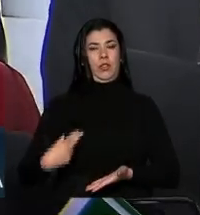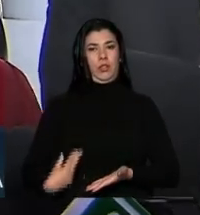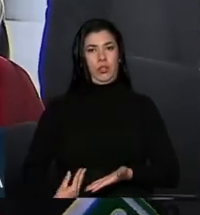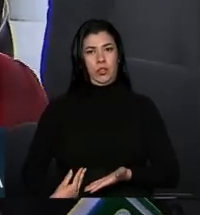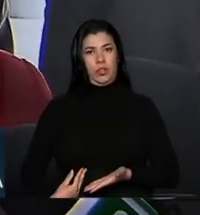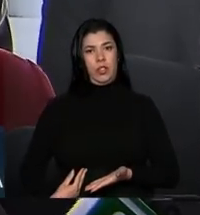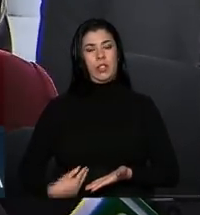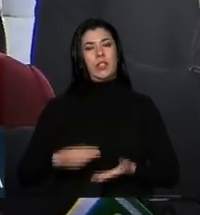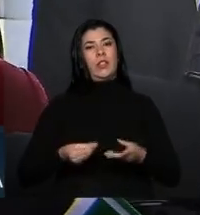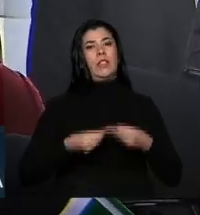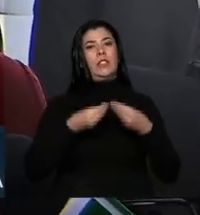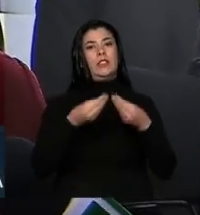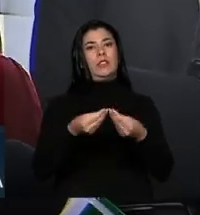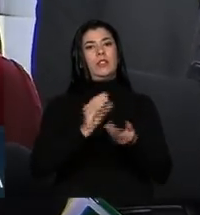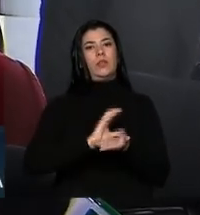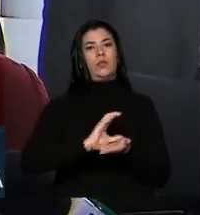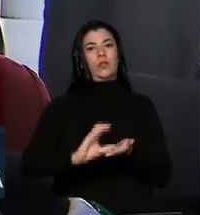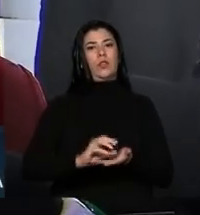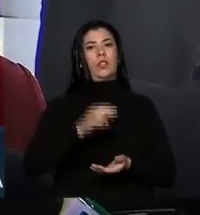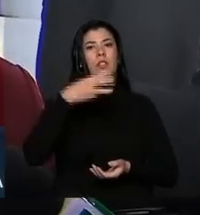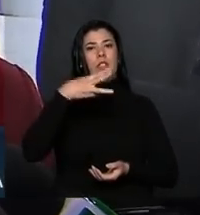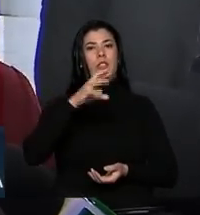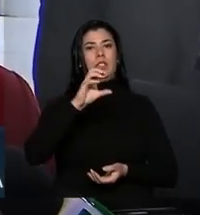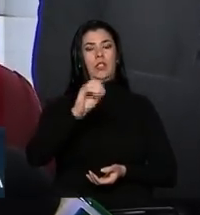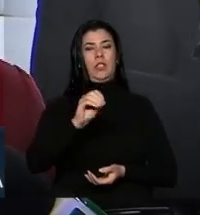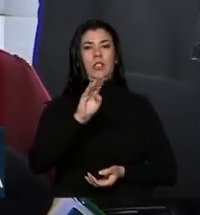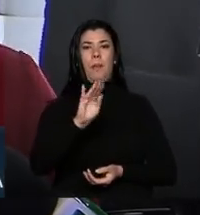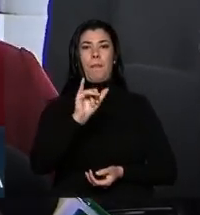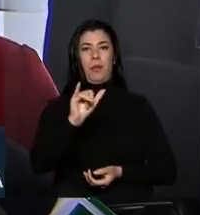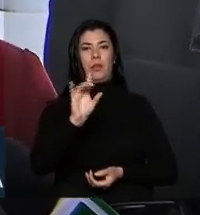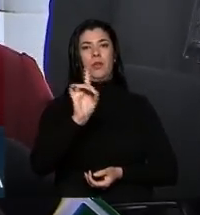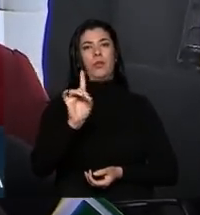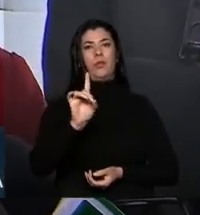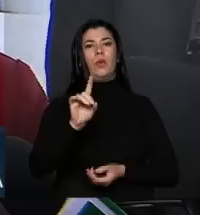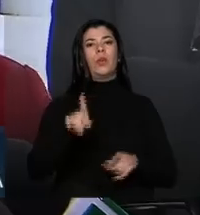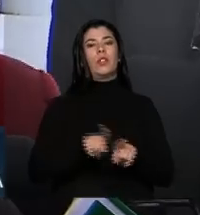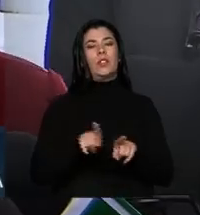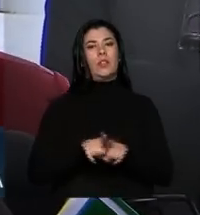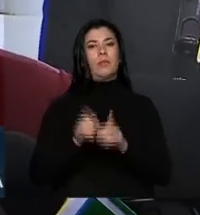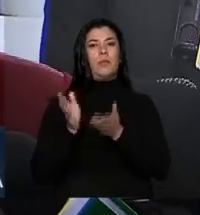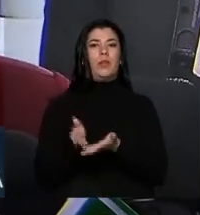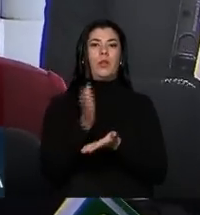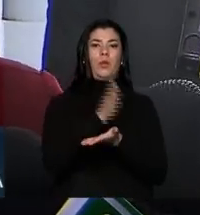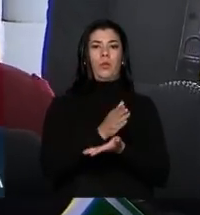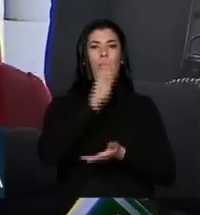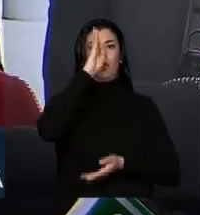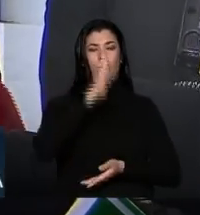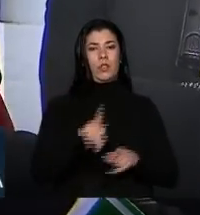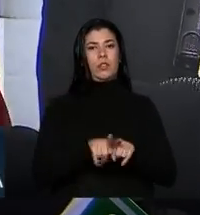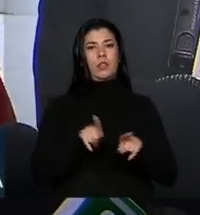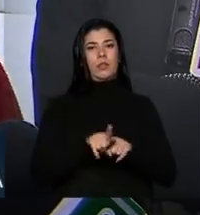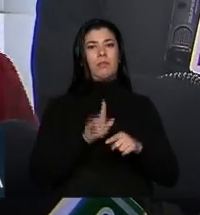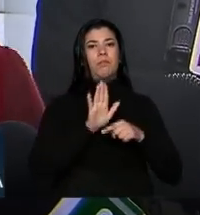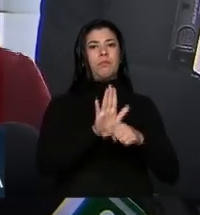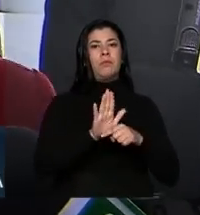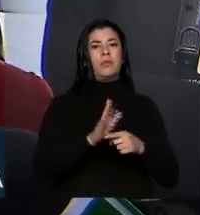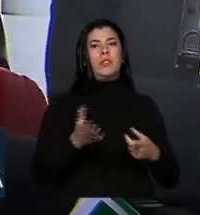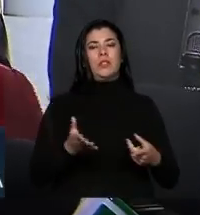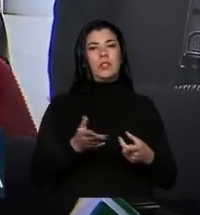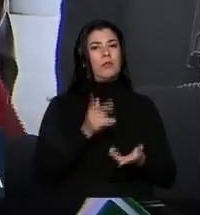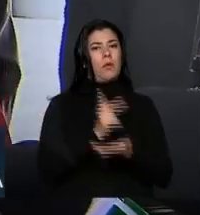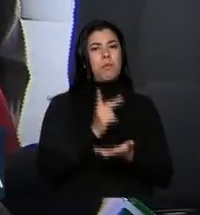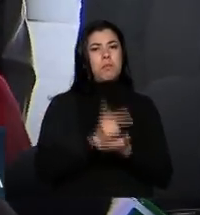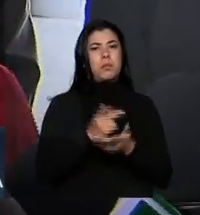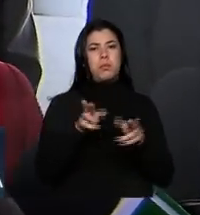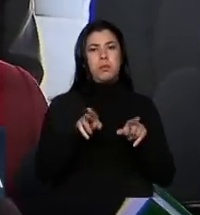colocar 30 bilhões de dólares. E nós iremos colocar uma outra quantia, não precisa de ser a